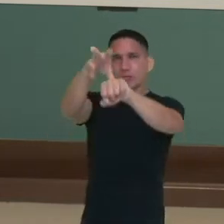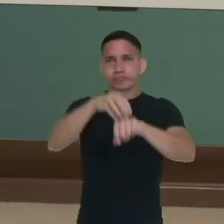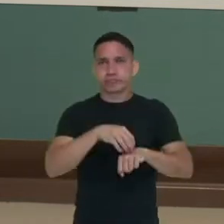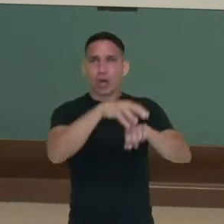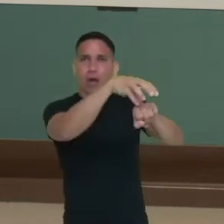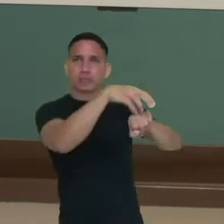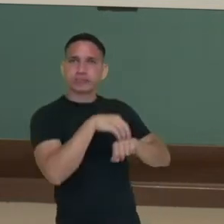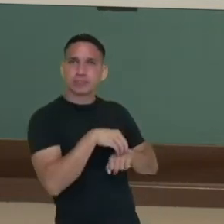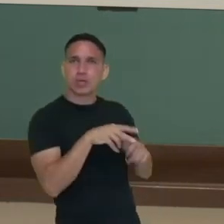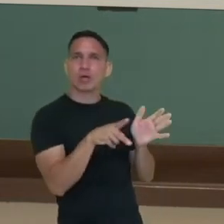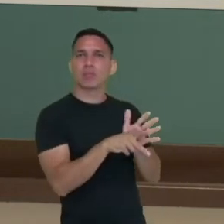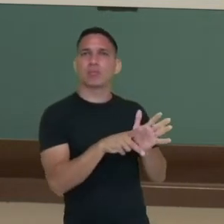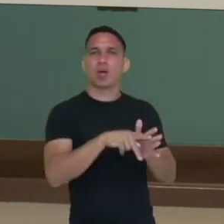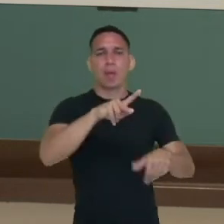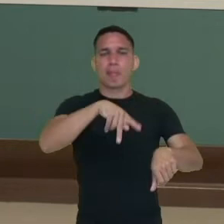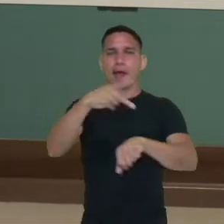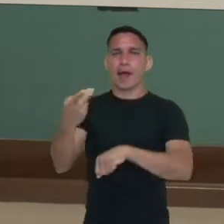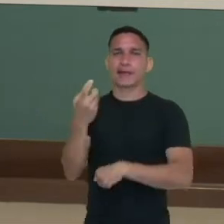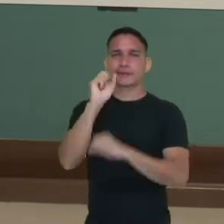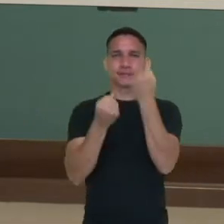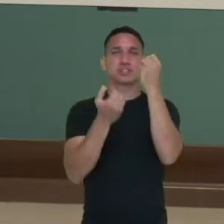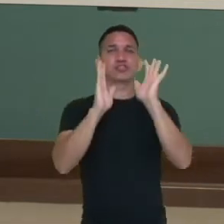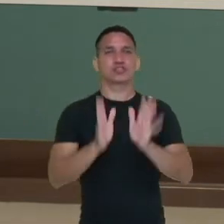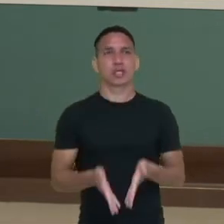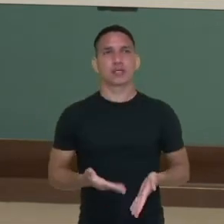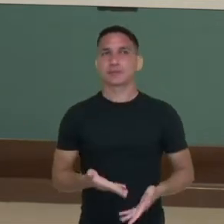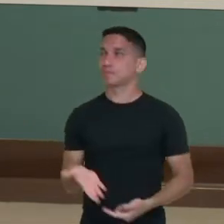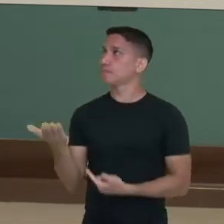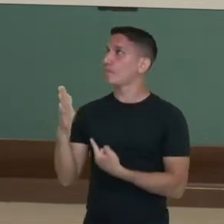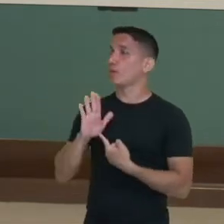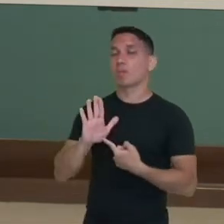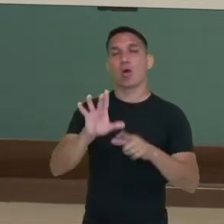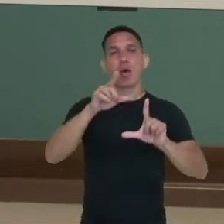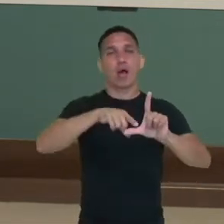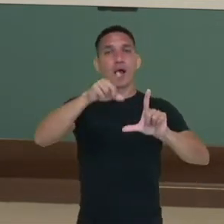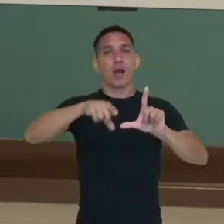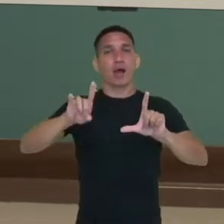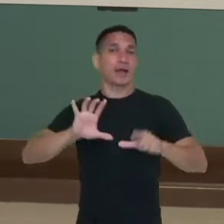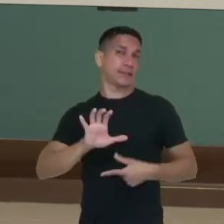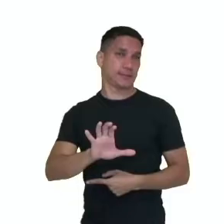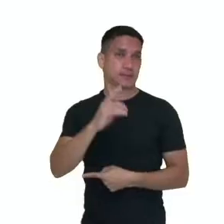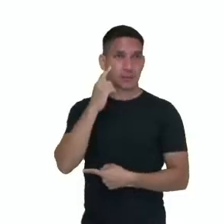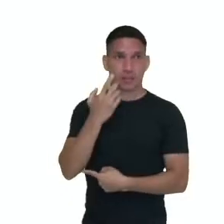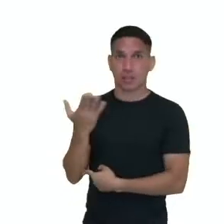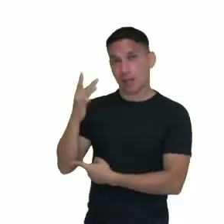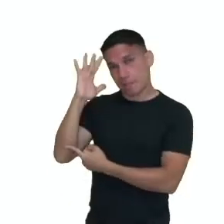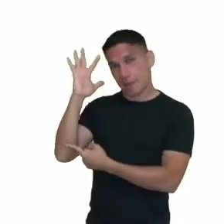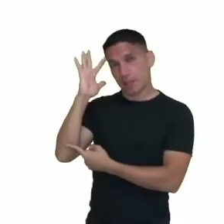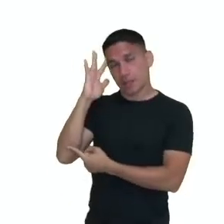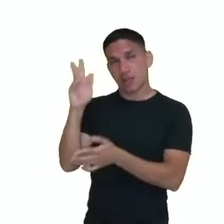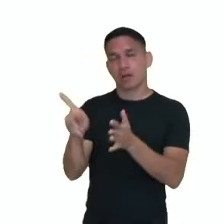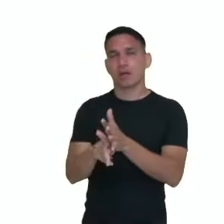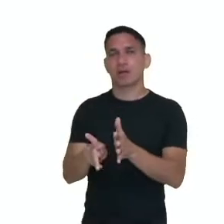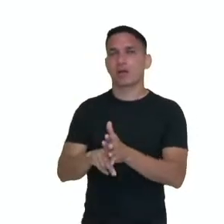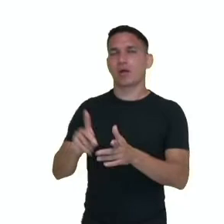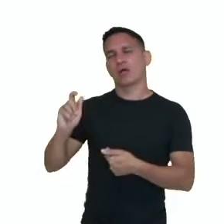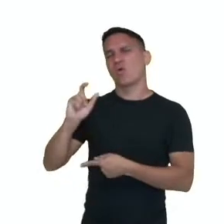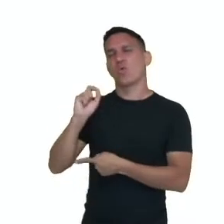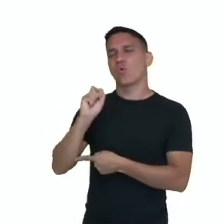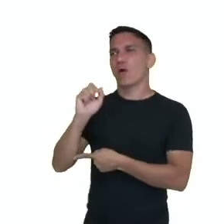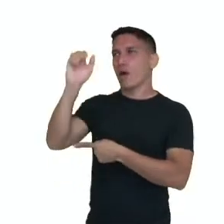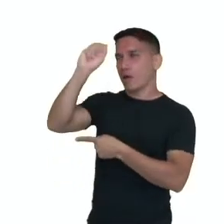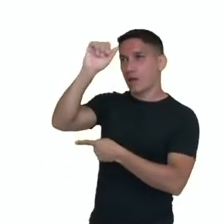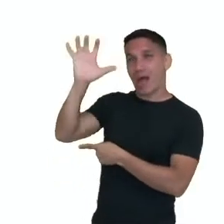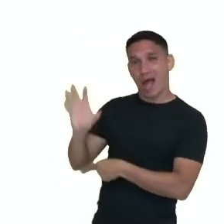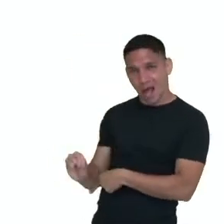vindos dos países industrializados. Bom, aqui então temos um gráfico ilustrando justamente isso, né? Imagine a África subsaariana, né, que é uma